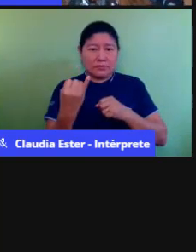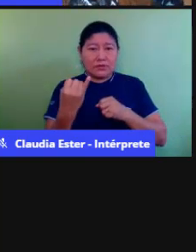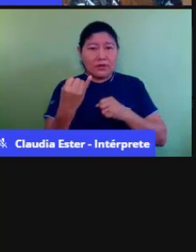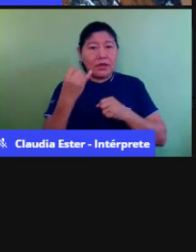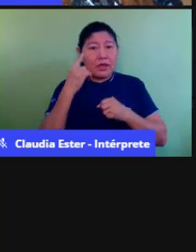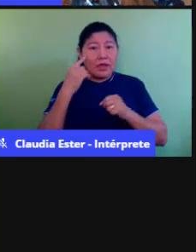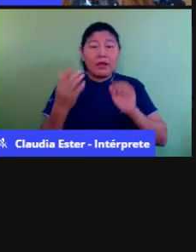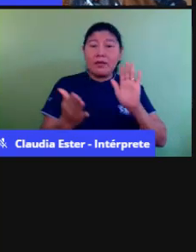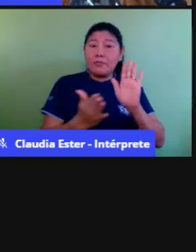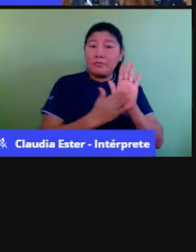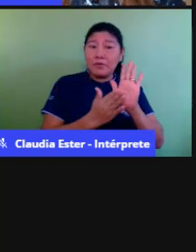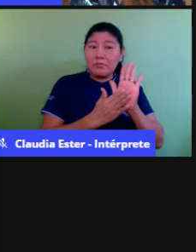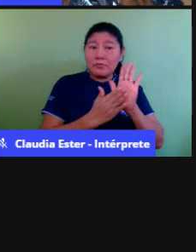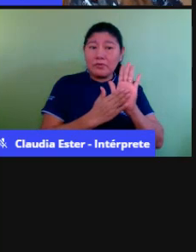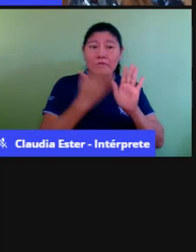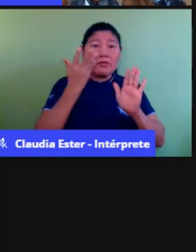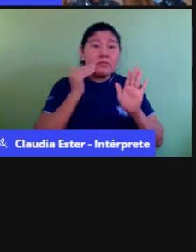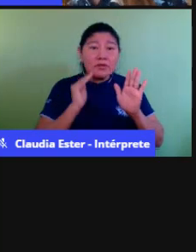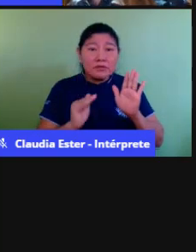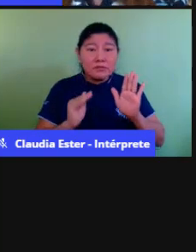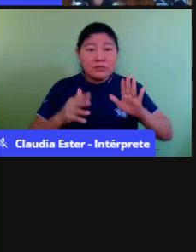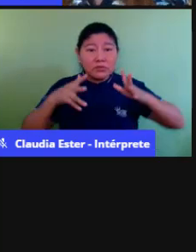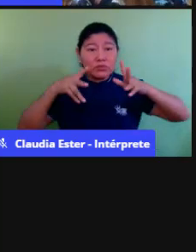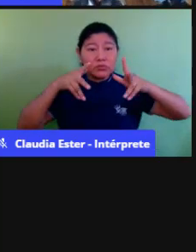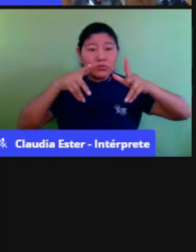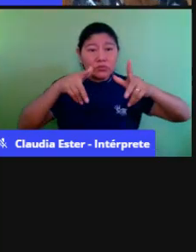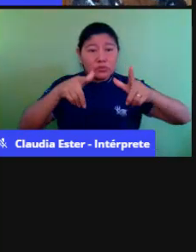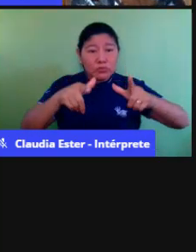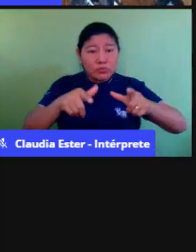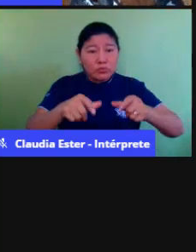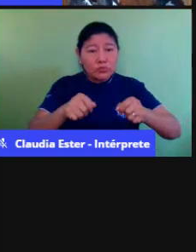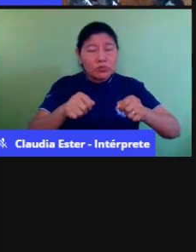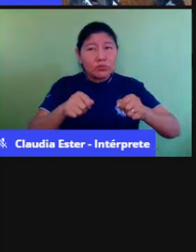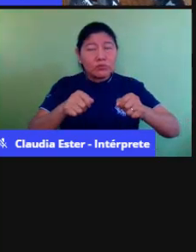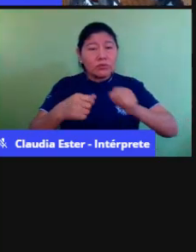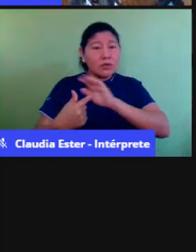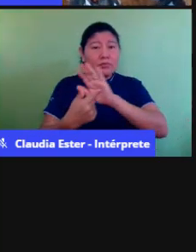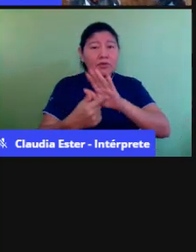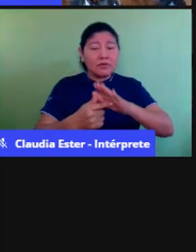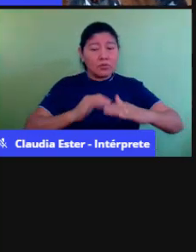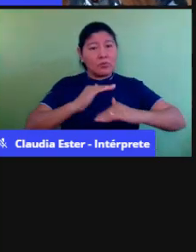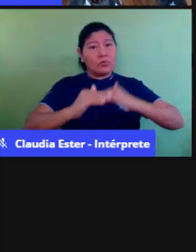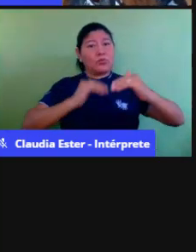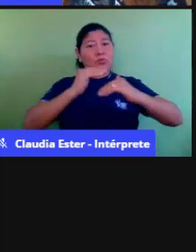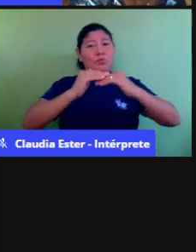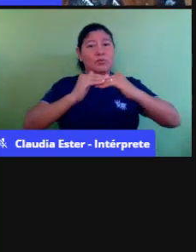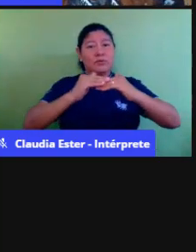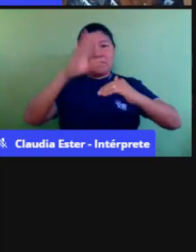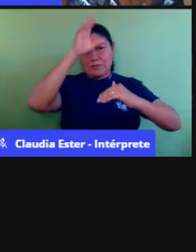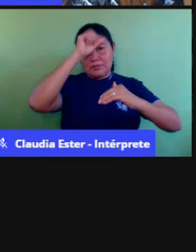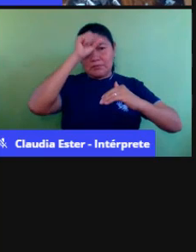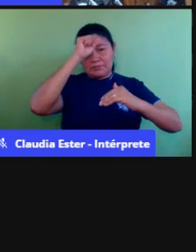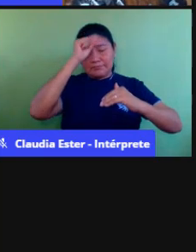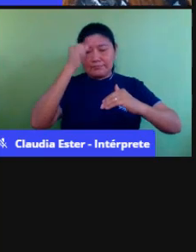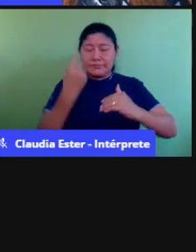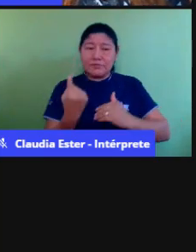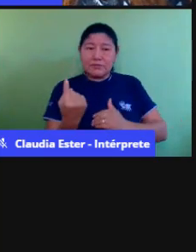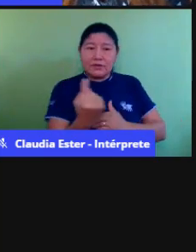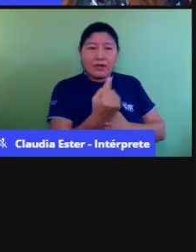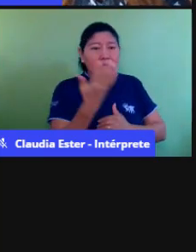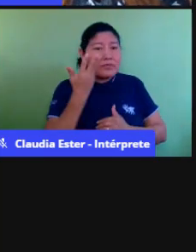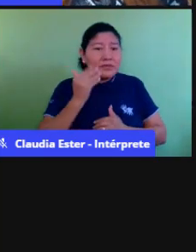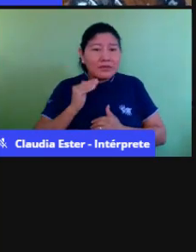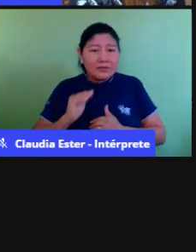propor experiências que realmente propiciem aprendizagens para as nossas crianças. Então, diante